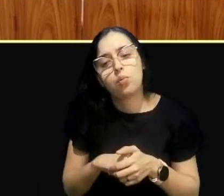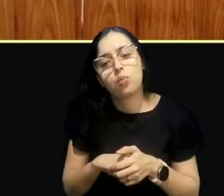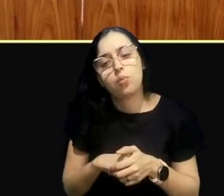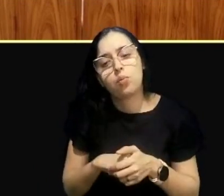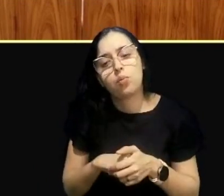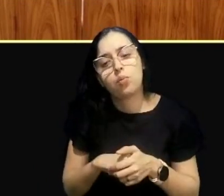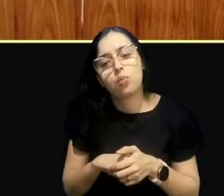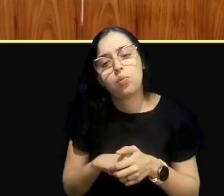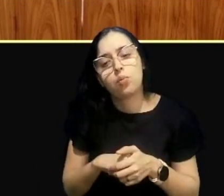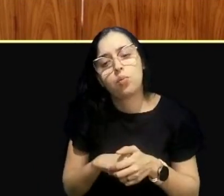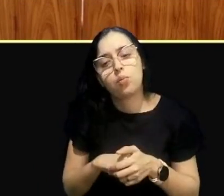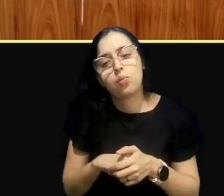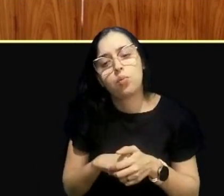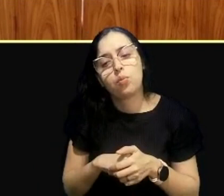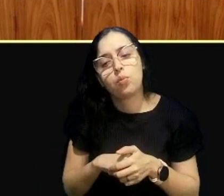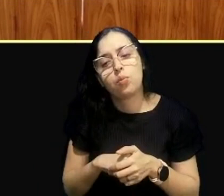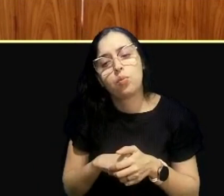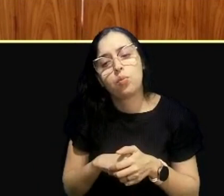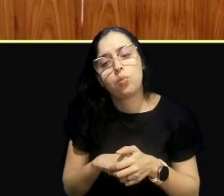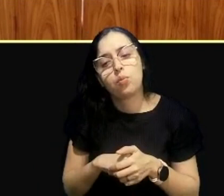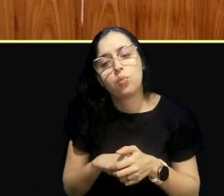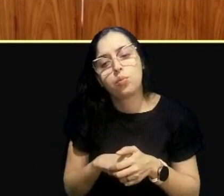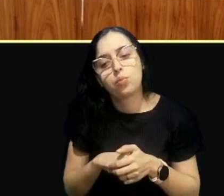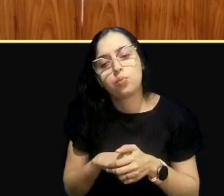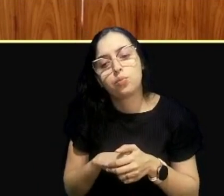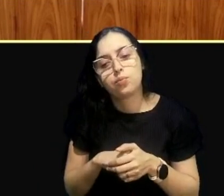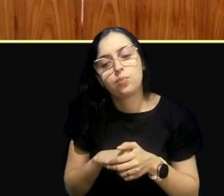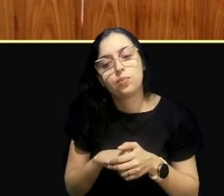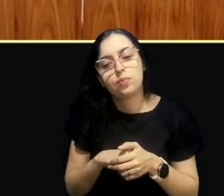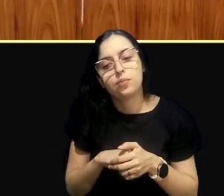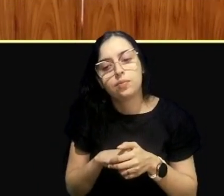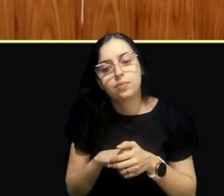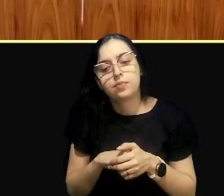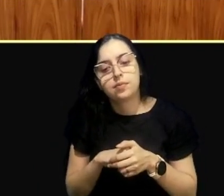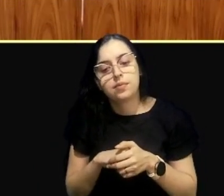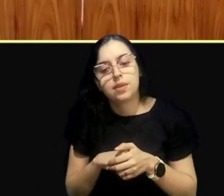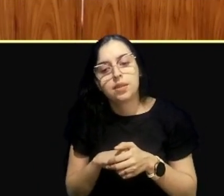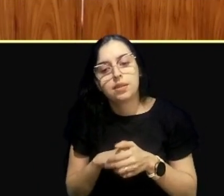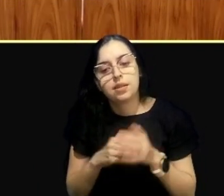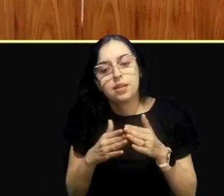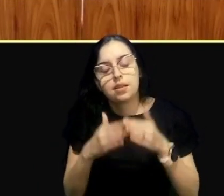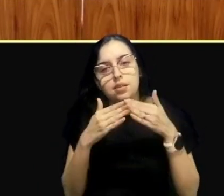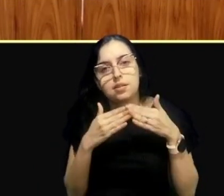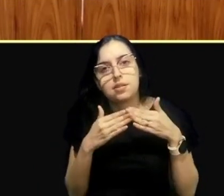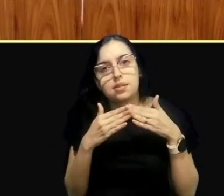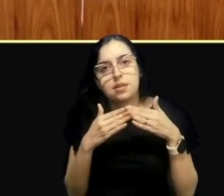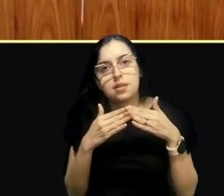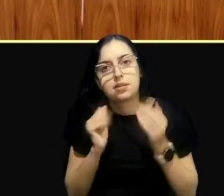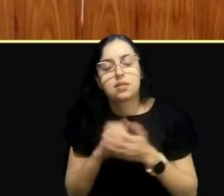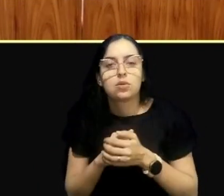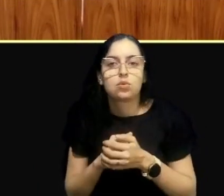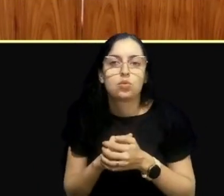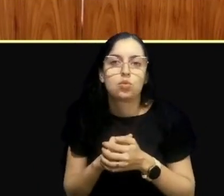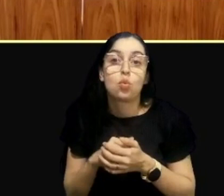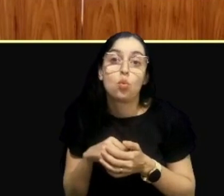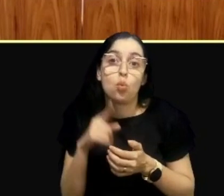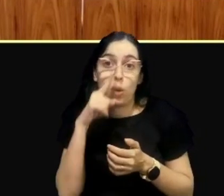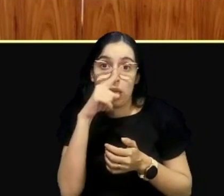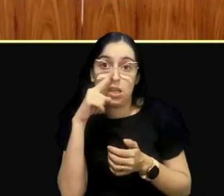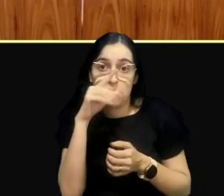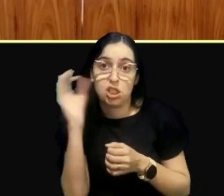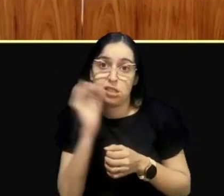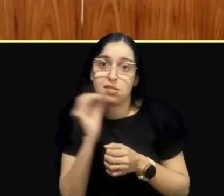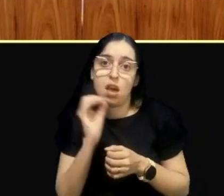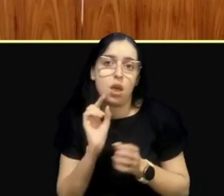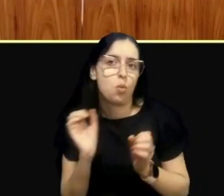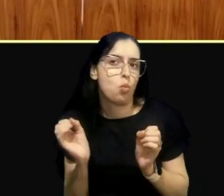A desembargadora Inês Virginia e a doutora Kátia se entreolham. Dá licença, a questão do risco zero não